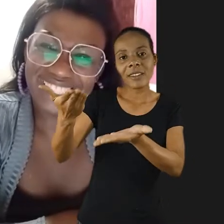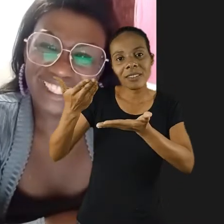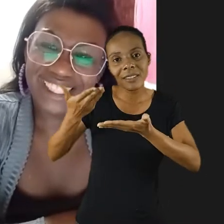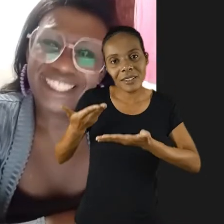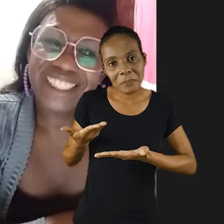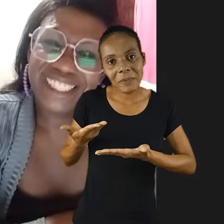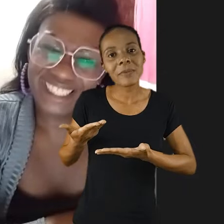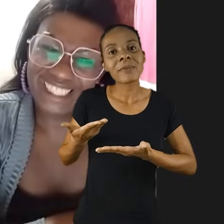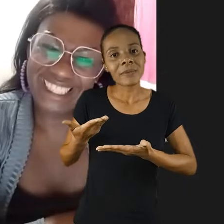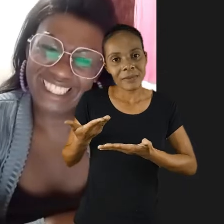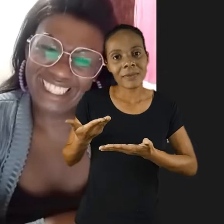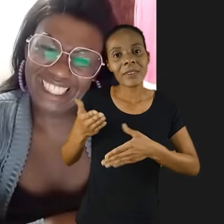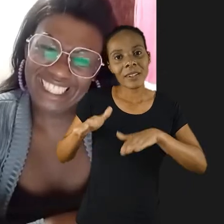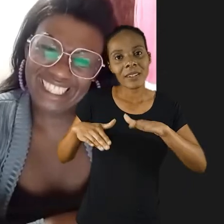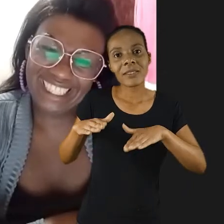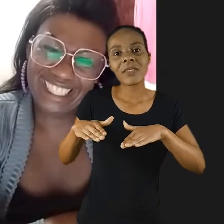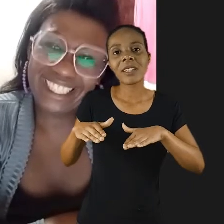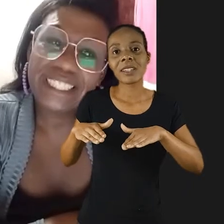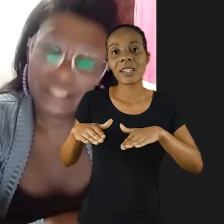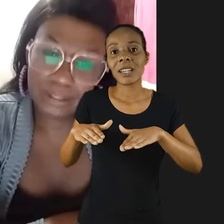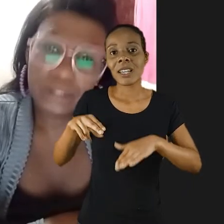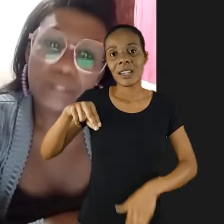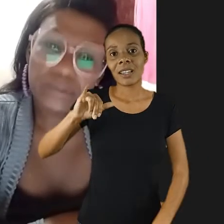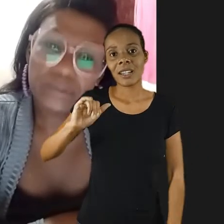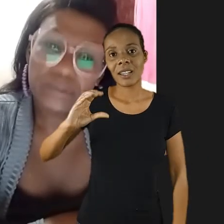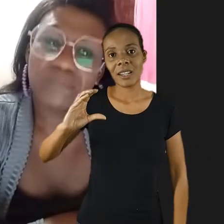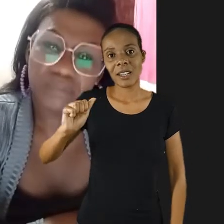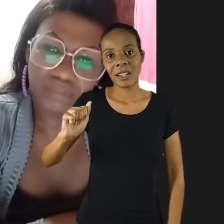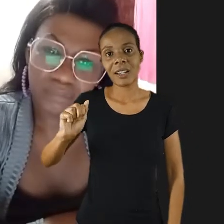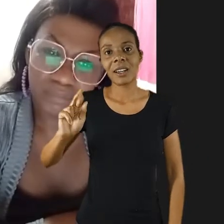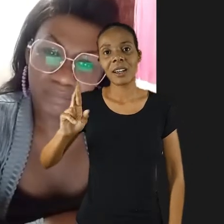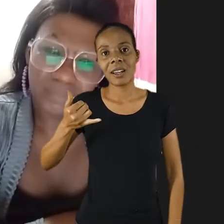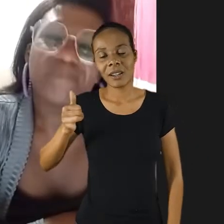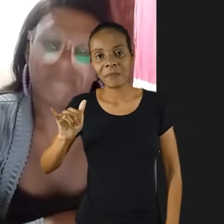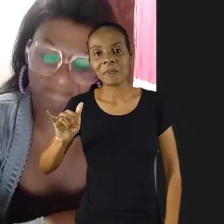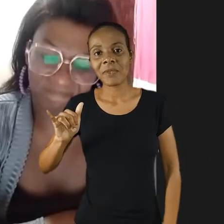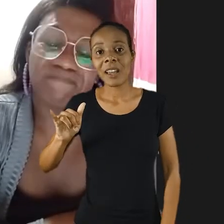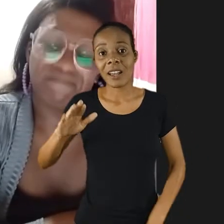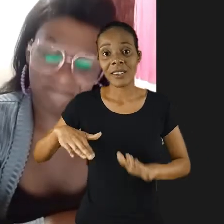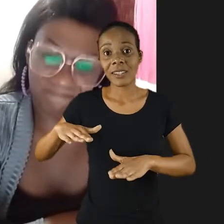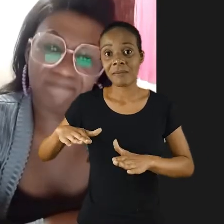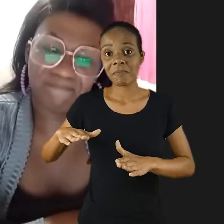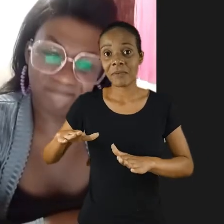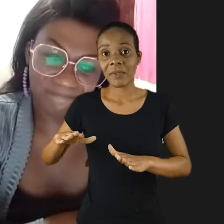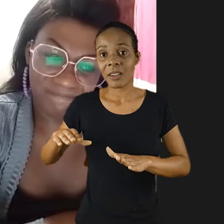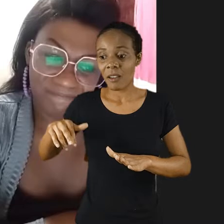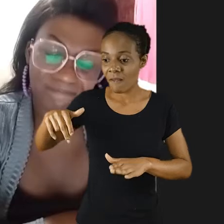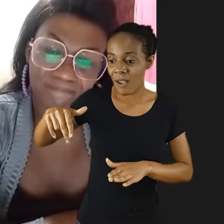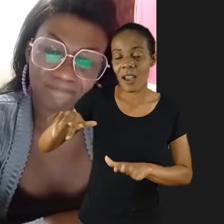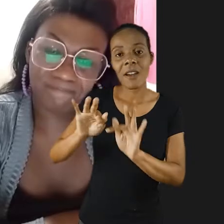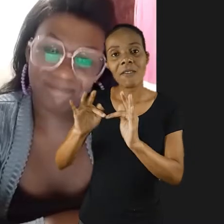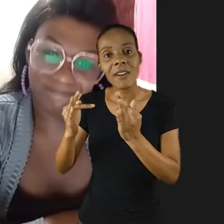ou nos recebendo até levando o Nick na porta, sempre quando a gente vai viajar ou vai apresentar, a Dona Mônica vai lá na porta